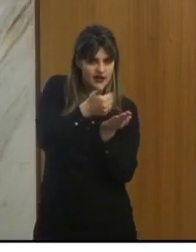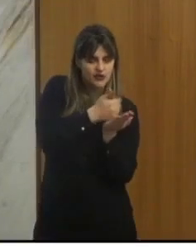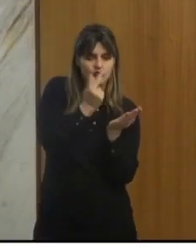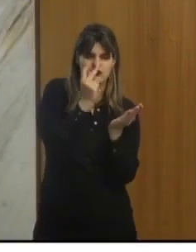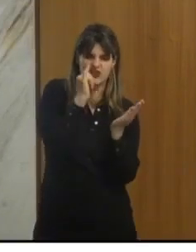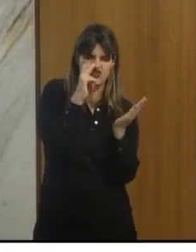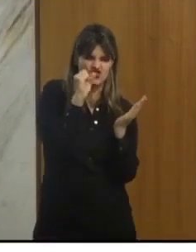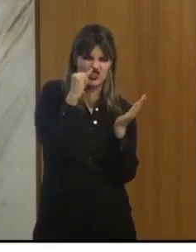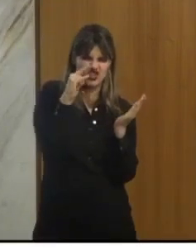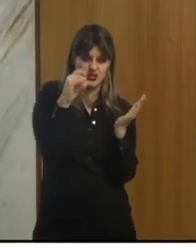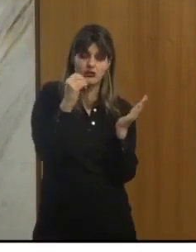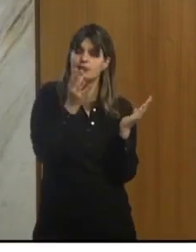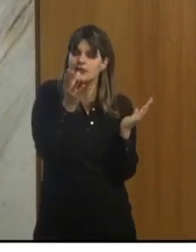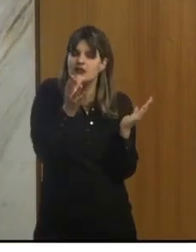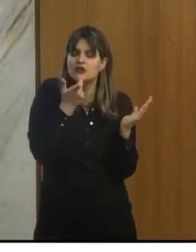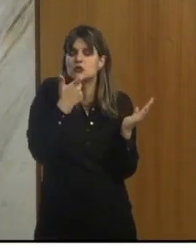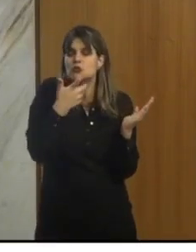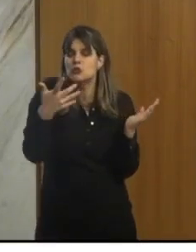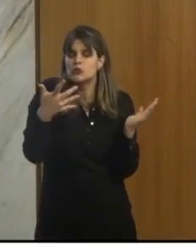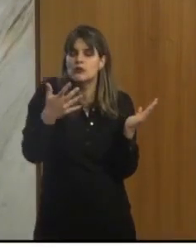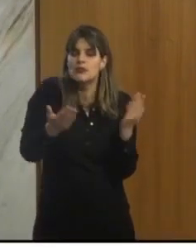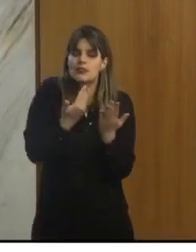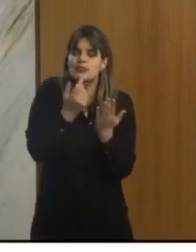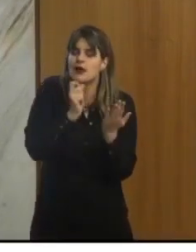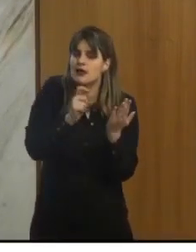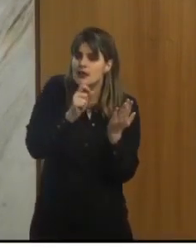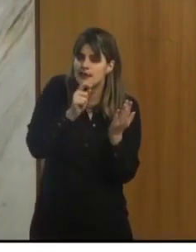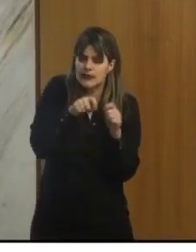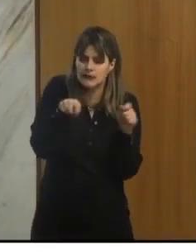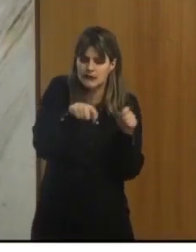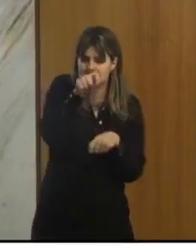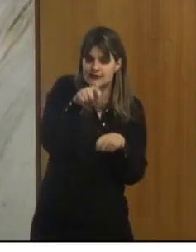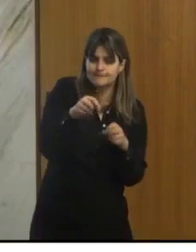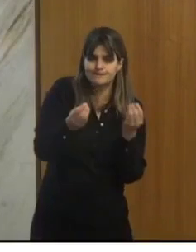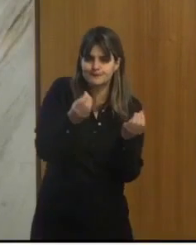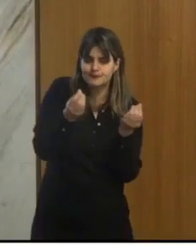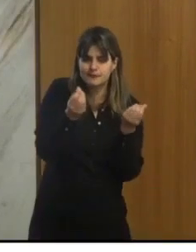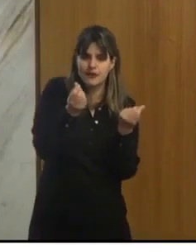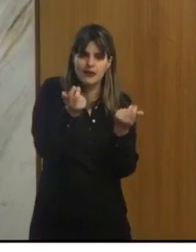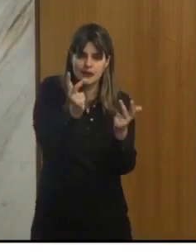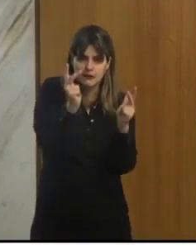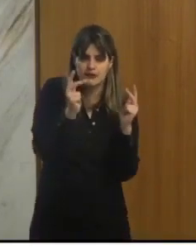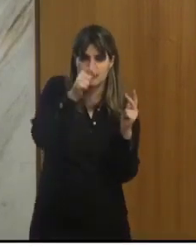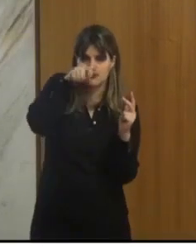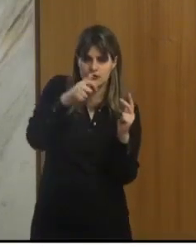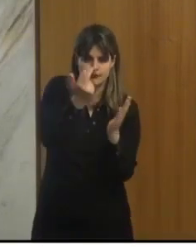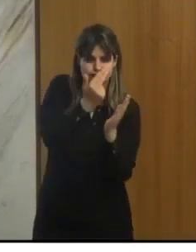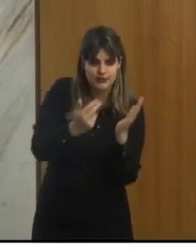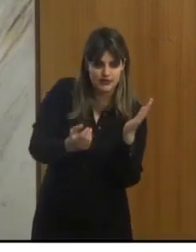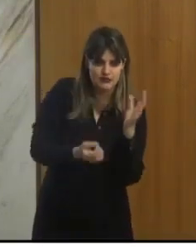que tudo isto permitiria, até a dimensão permitiria aqui uma maior liberdade ao artista, que não